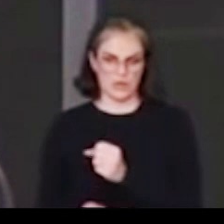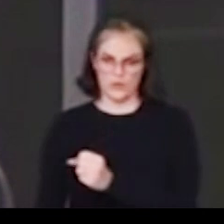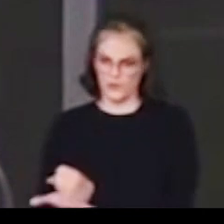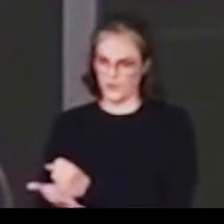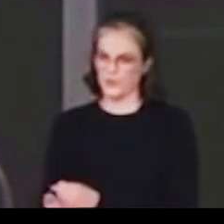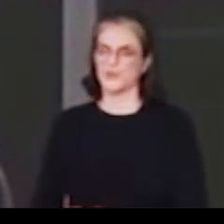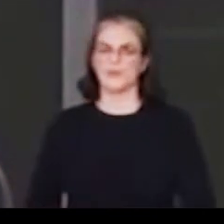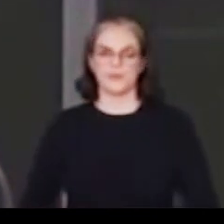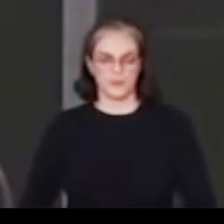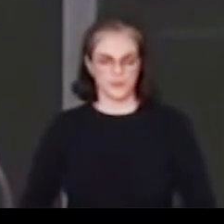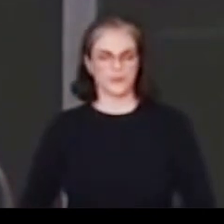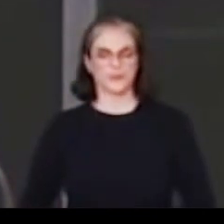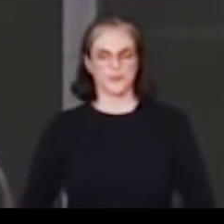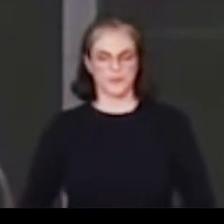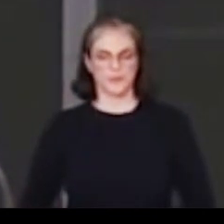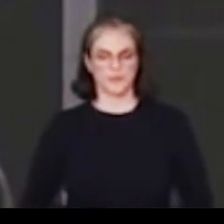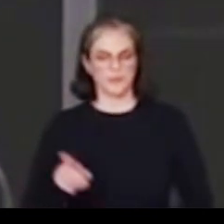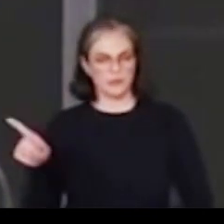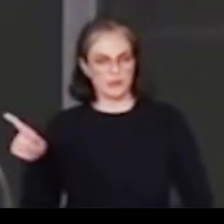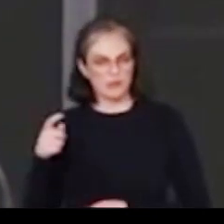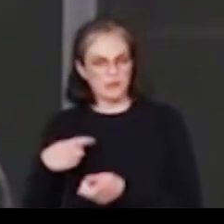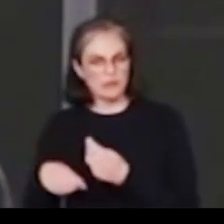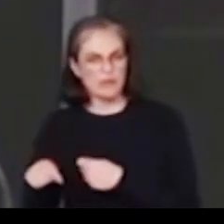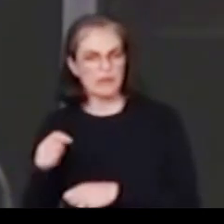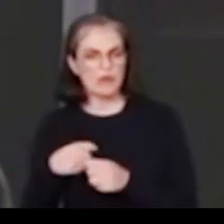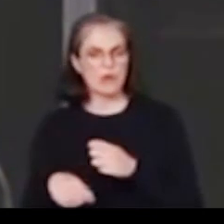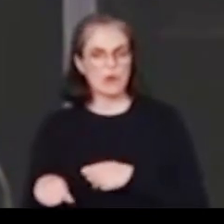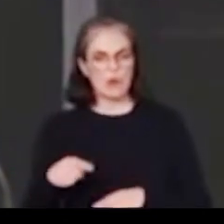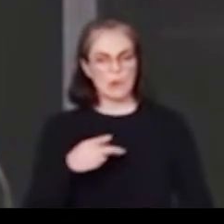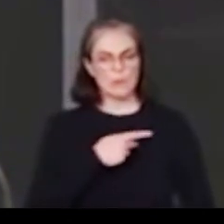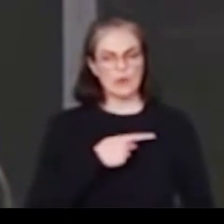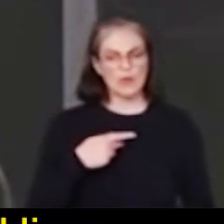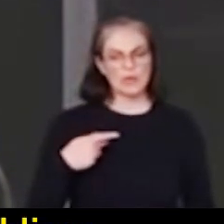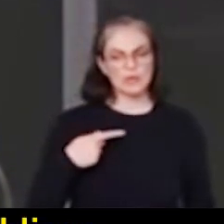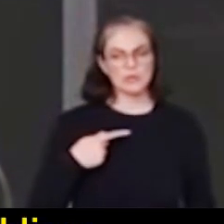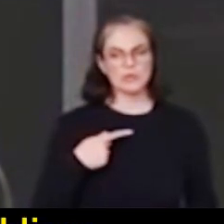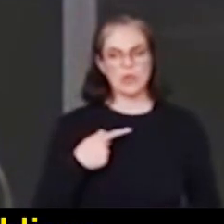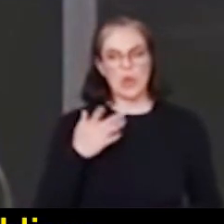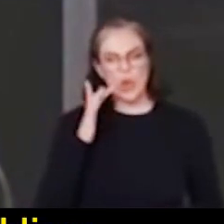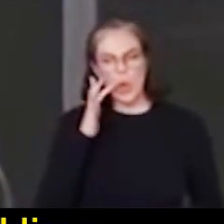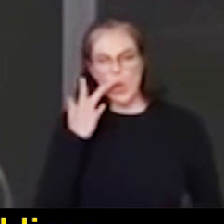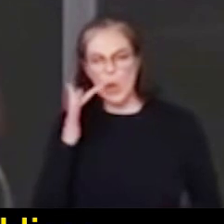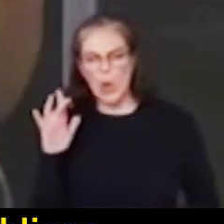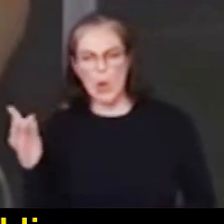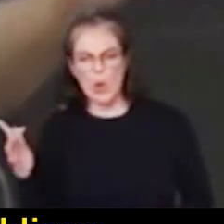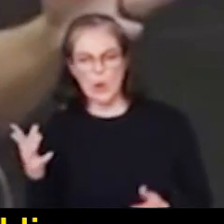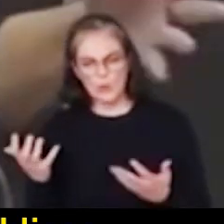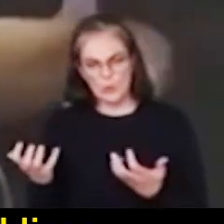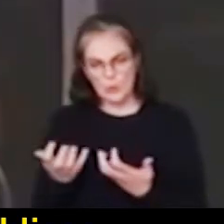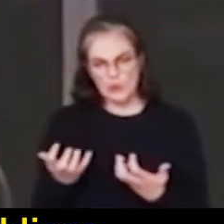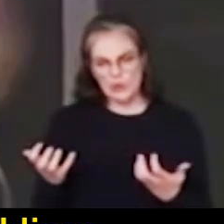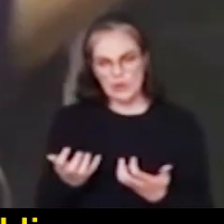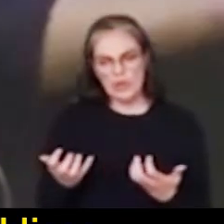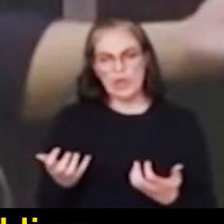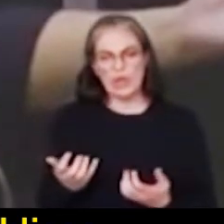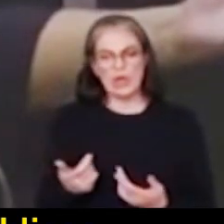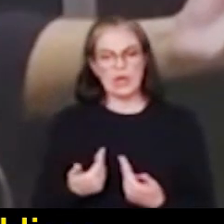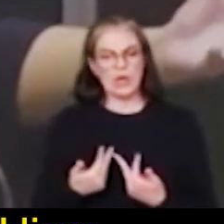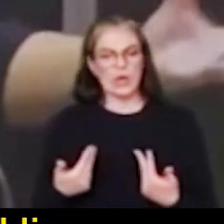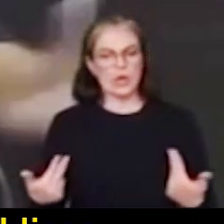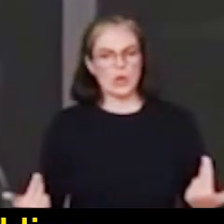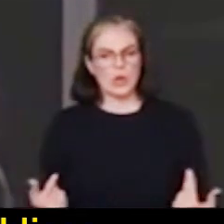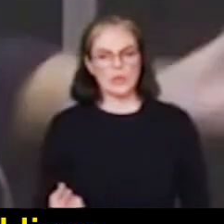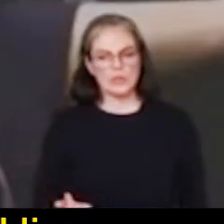negociou com pastores, e pastores negociaram com ouro, com recursos, com